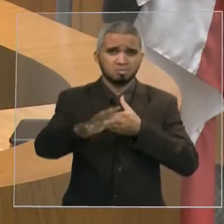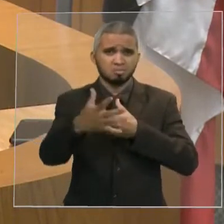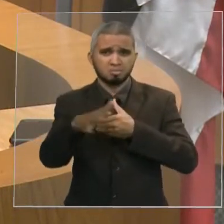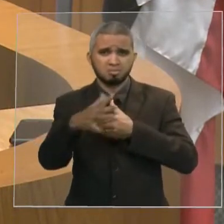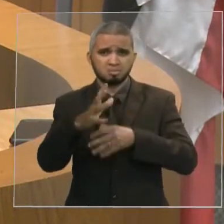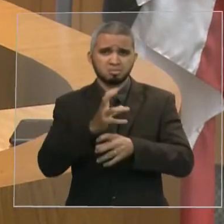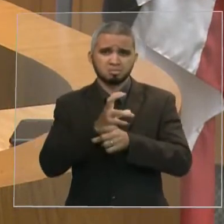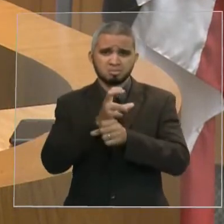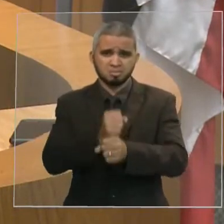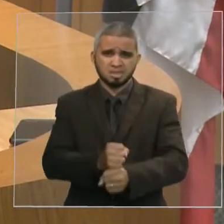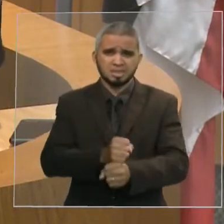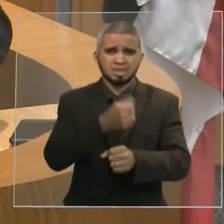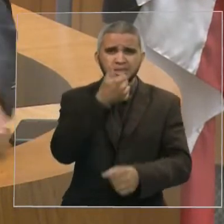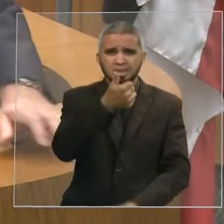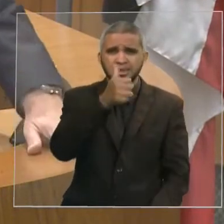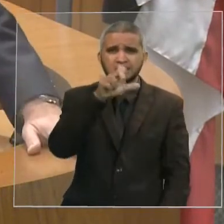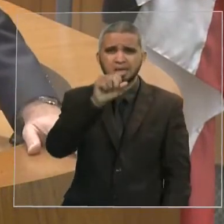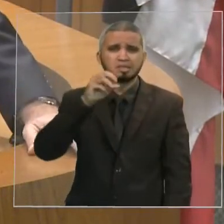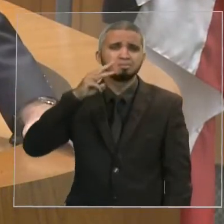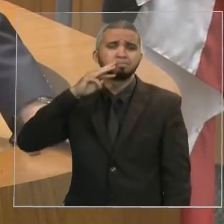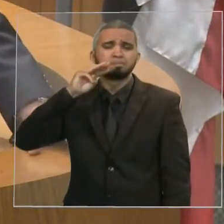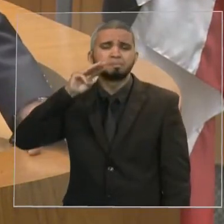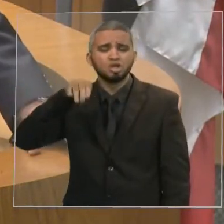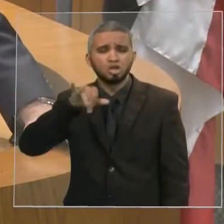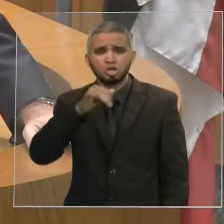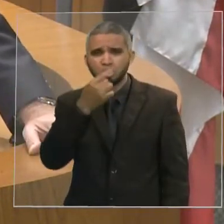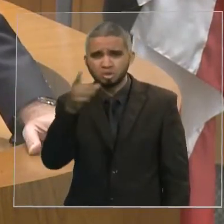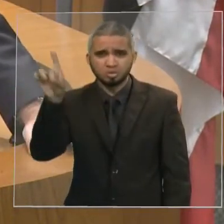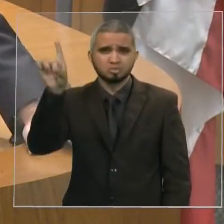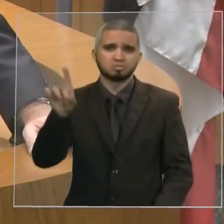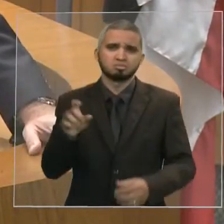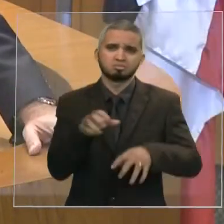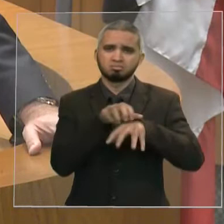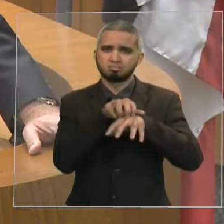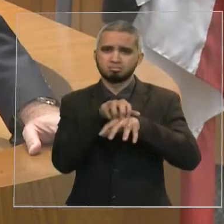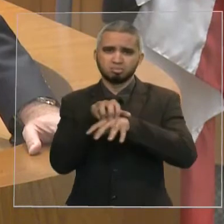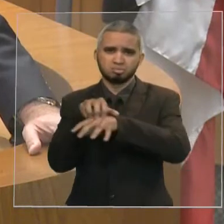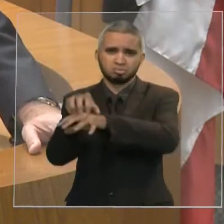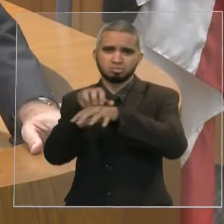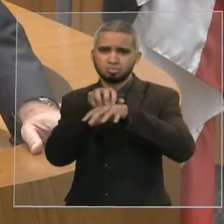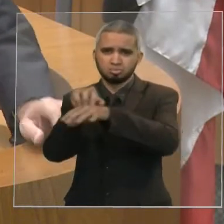menos 10 milhões de toneladas de exportação de grãos pelo Porto Itaqui.